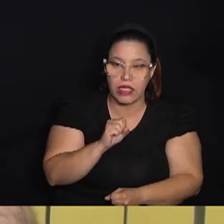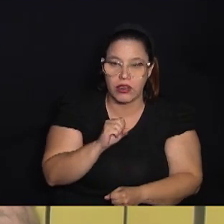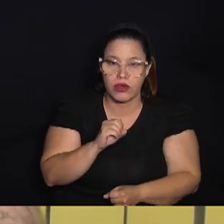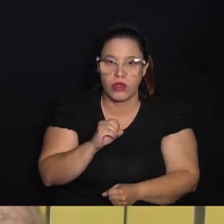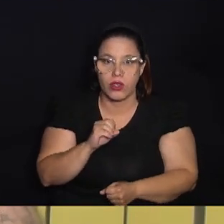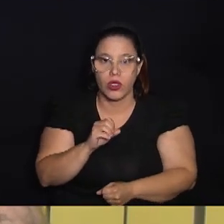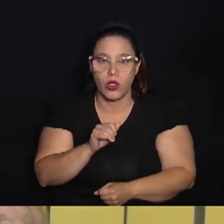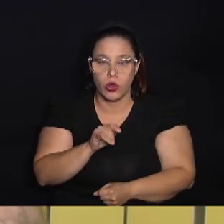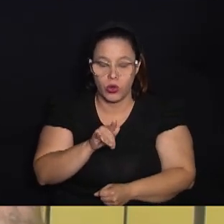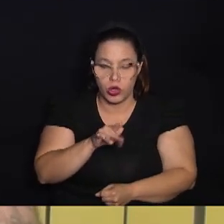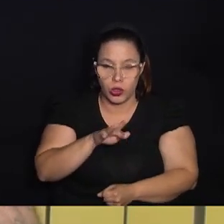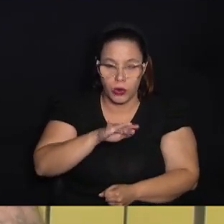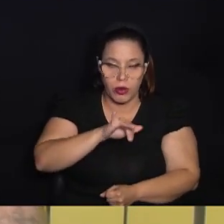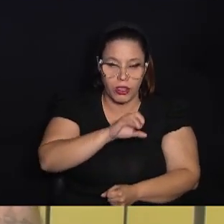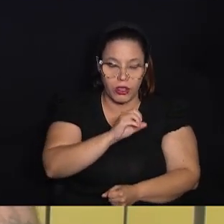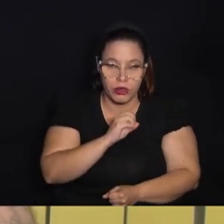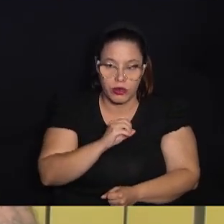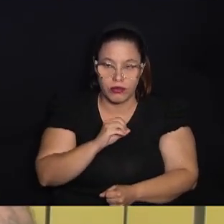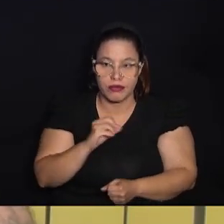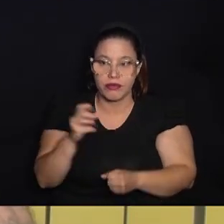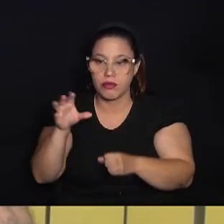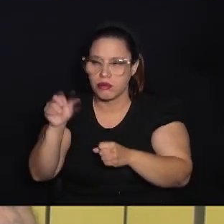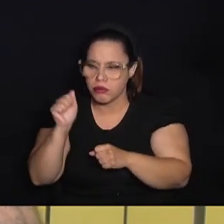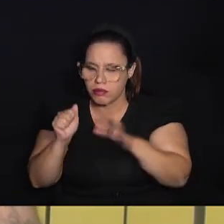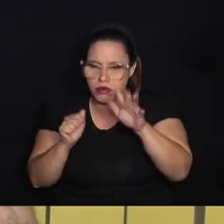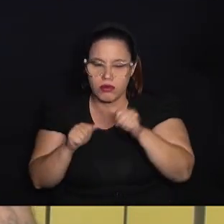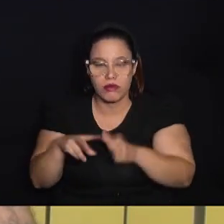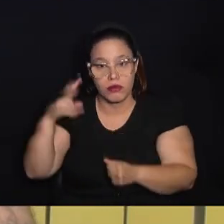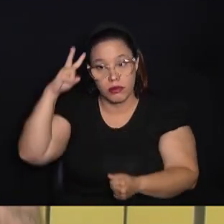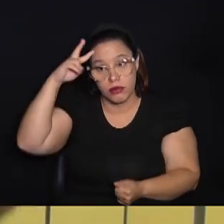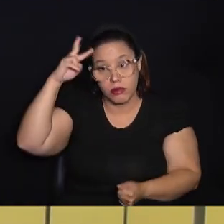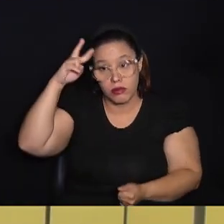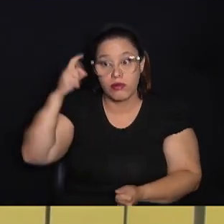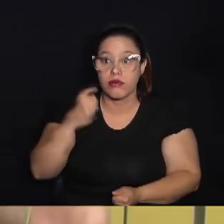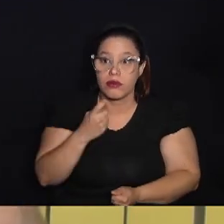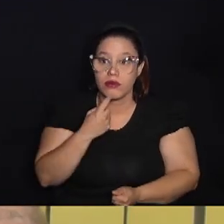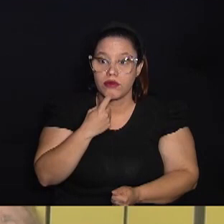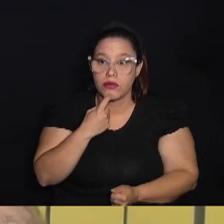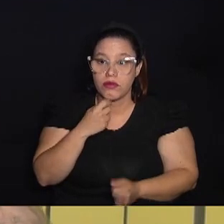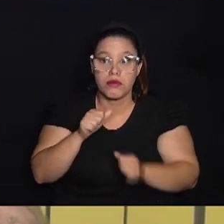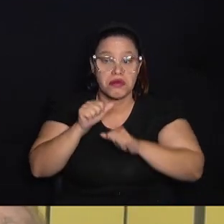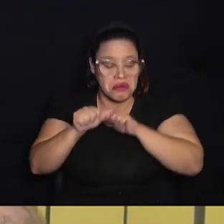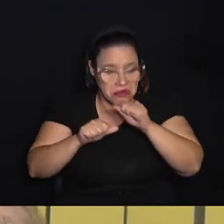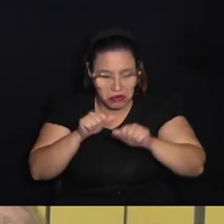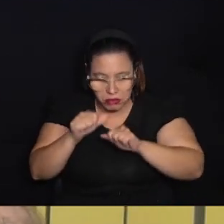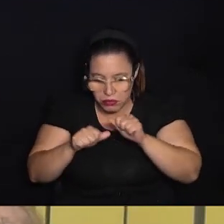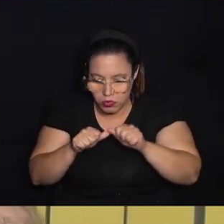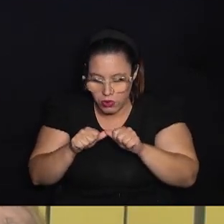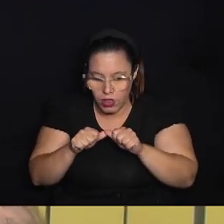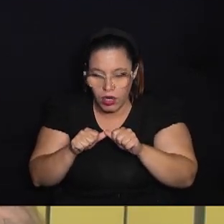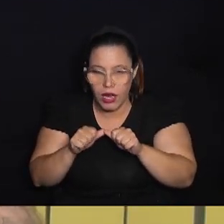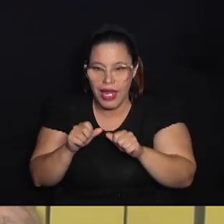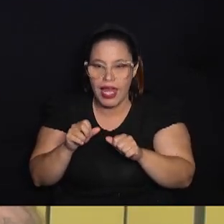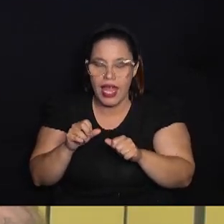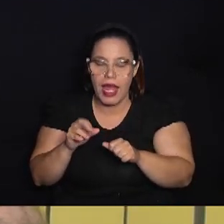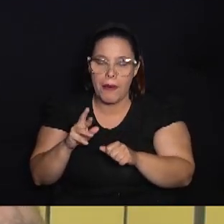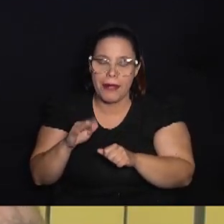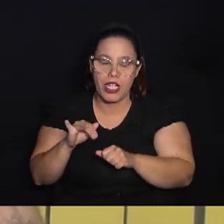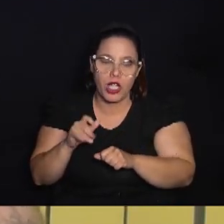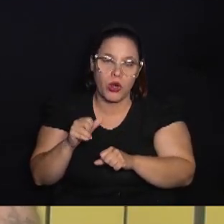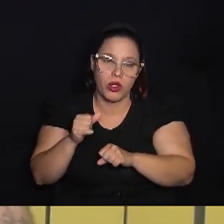eh pegarmos as histórias de de Campinas e transformarmos em episódios pra internet